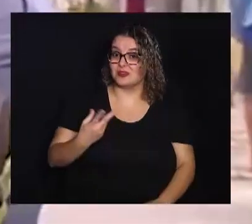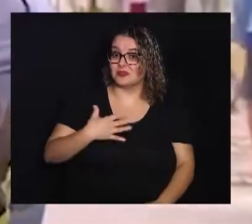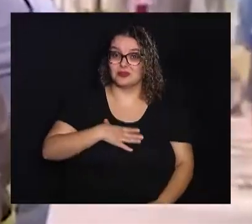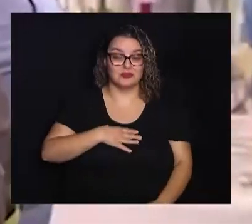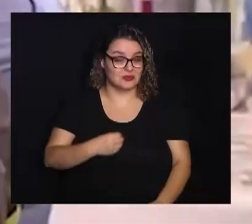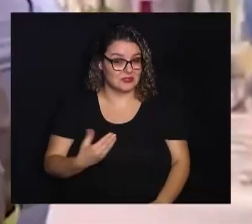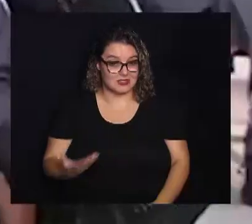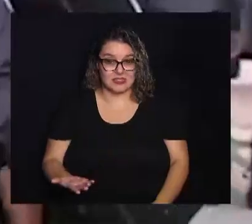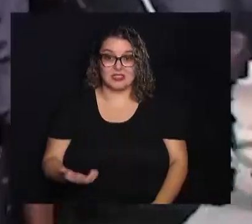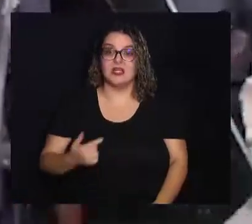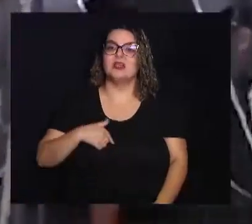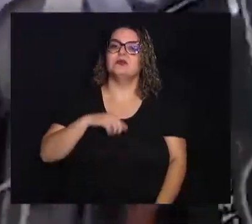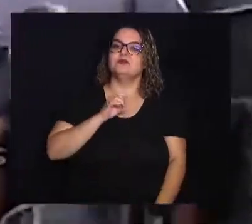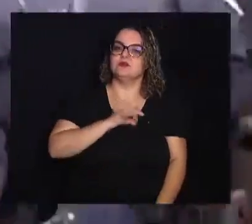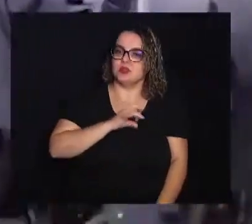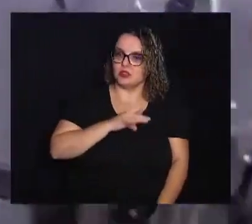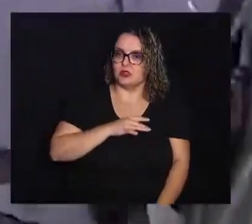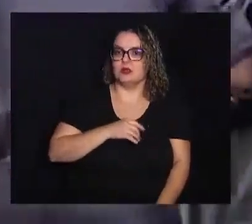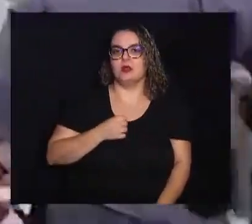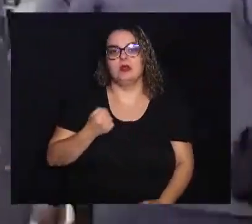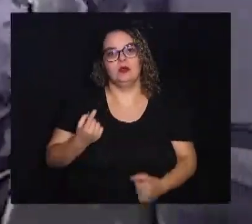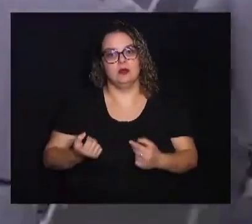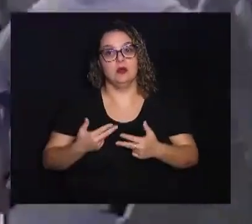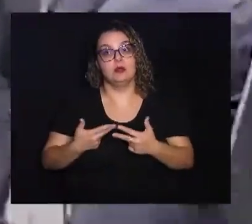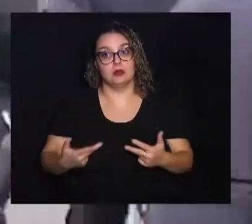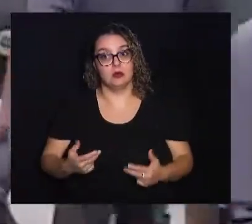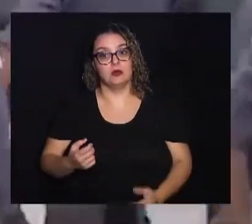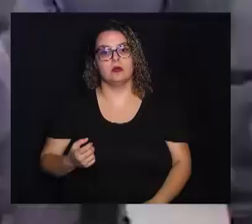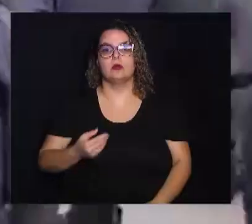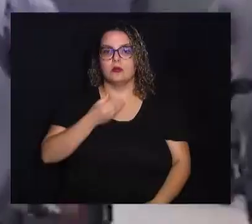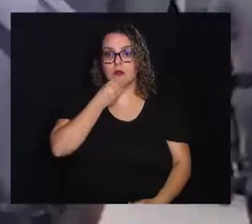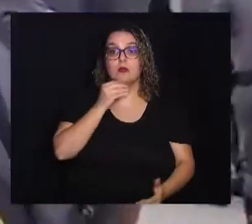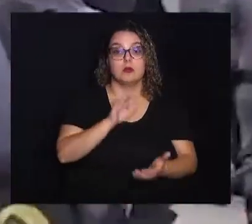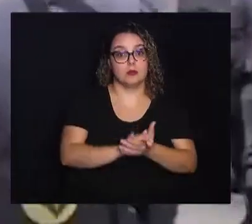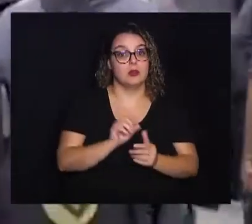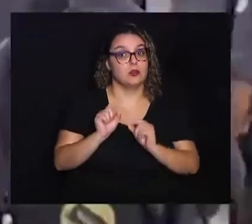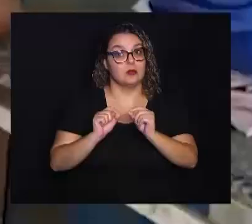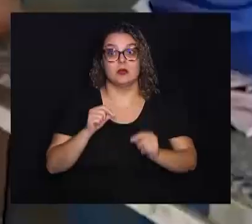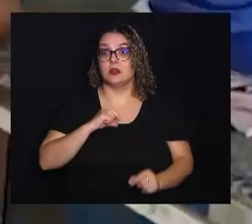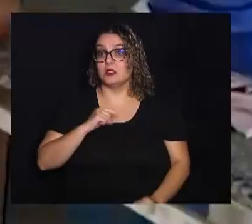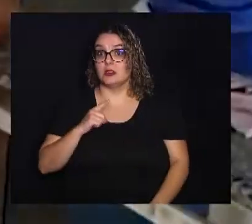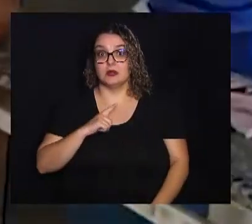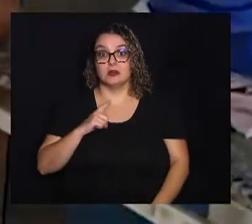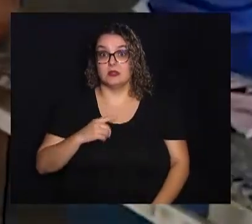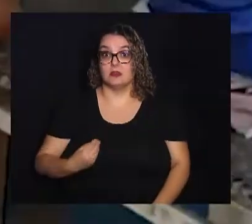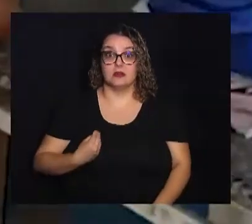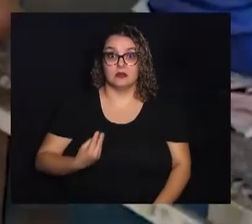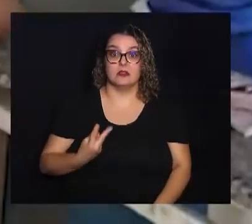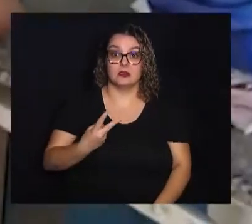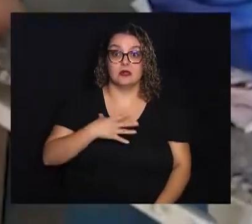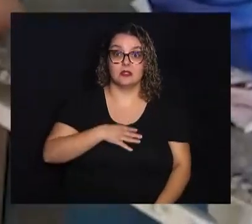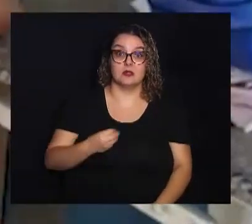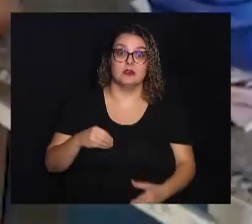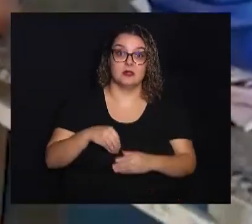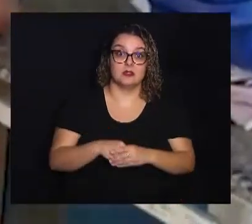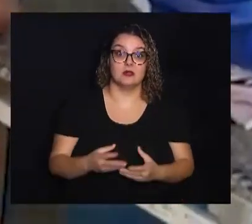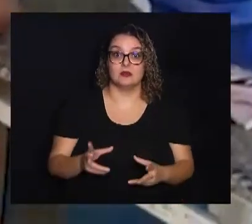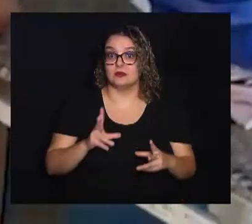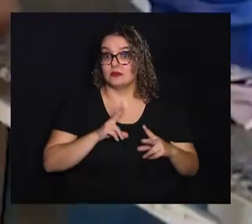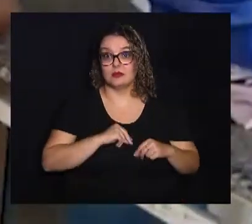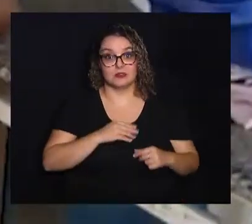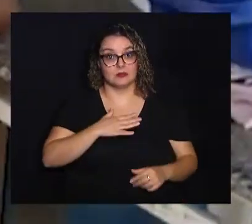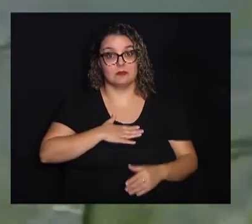crianças. Fiquei com medo que pudesse ter acontecido alguma coisa com ele e o que eu ia fazer da minha vida com aquelas duas crianças ali naquele lugar, meu